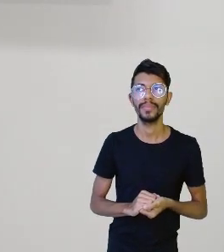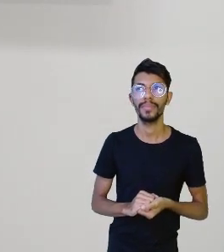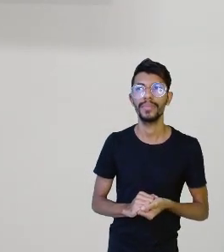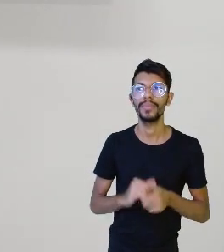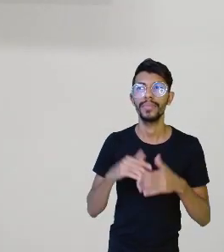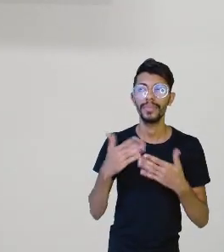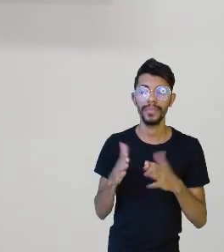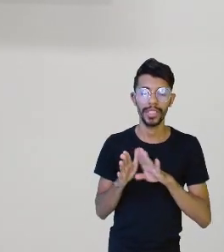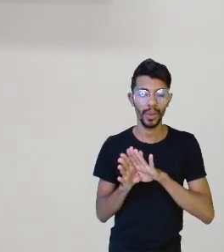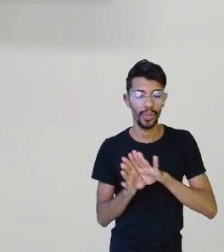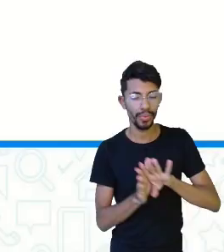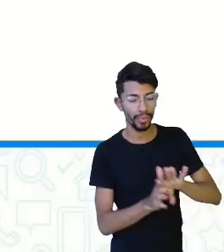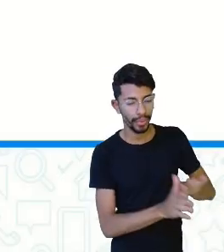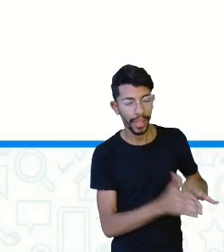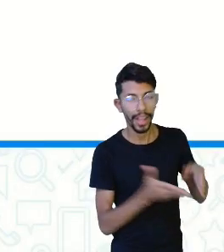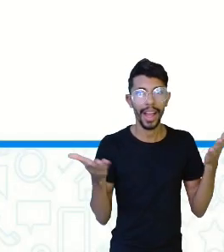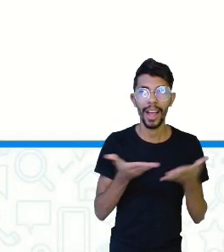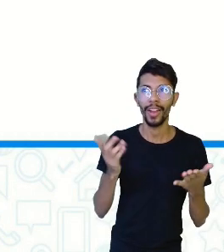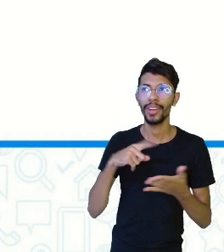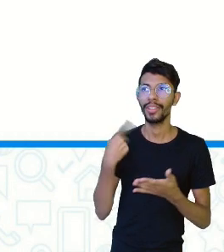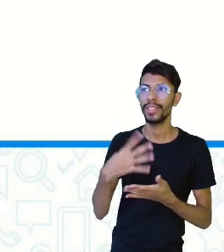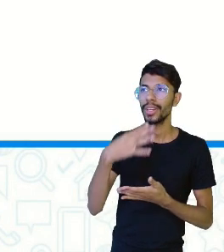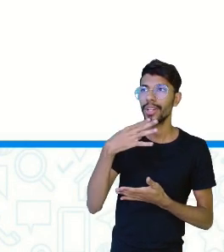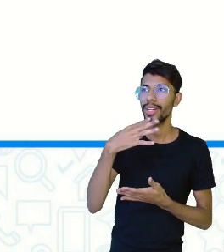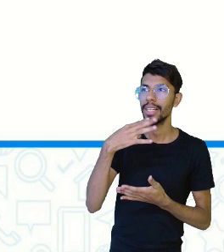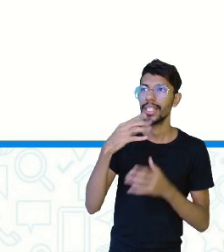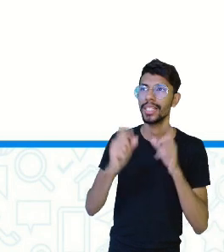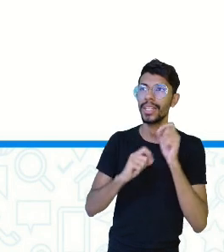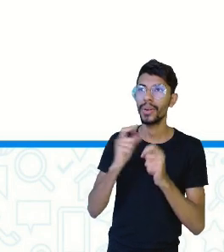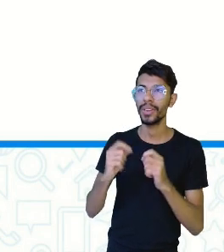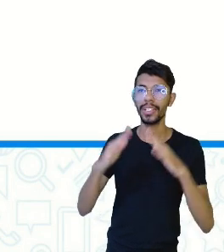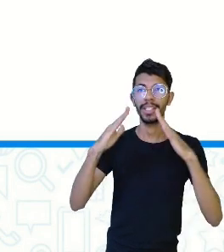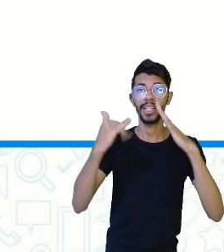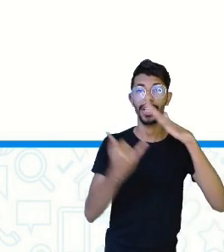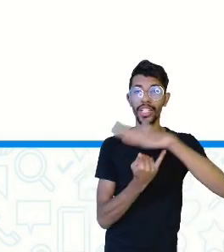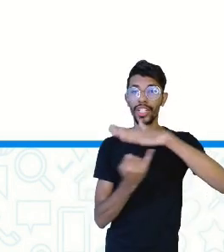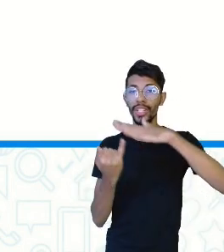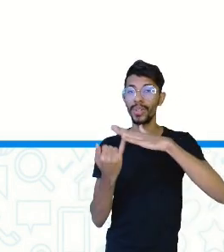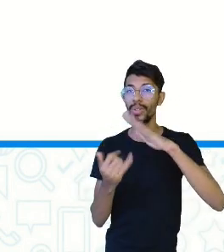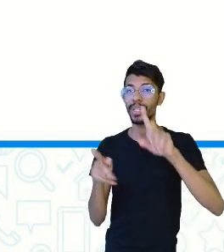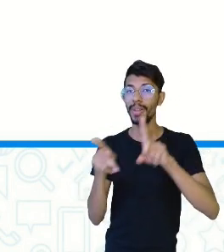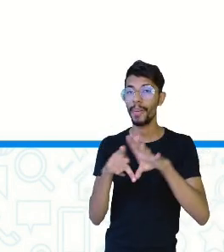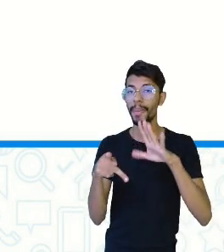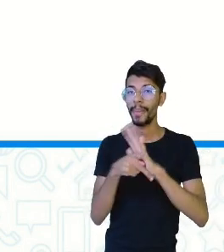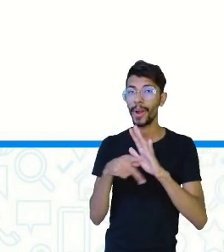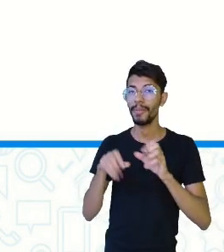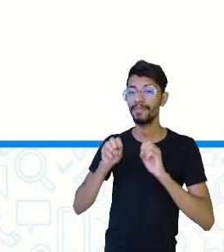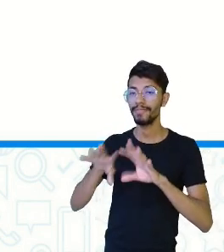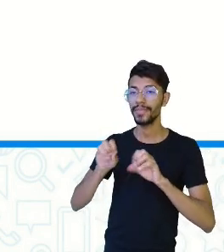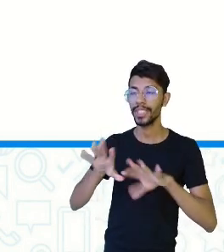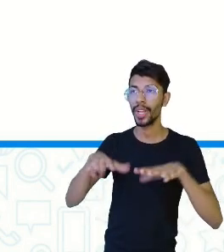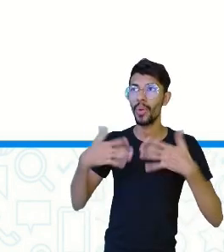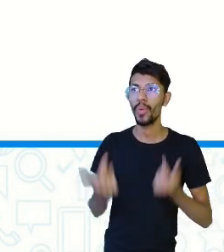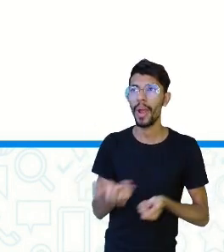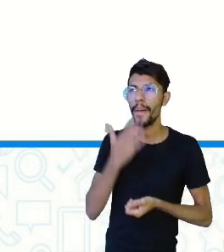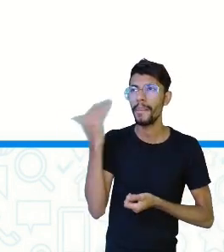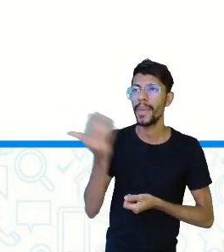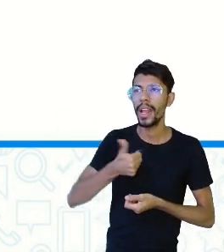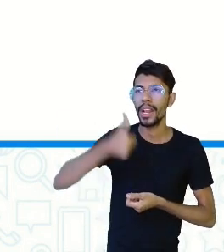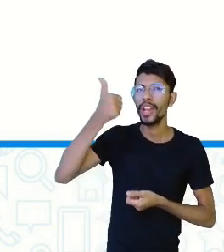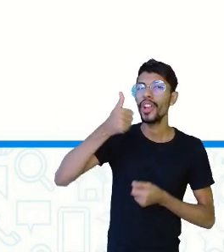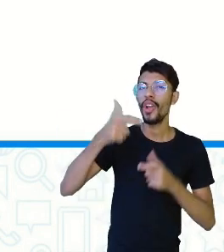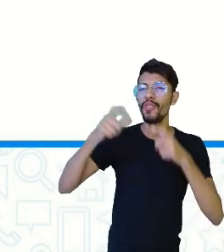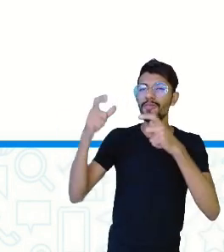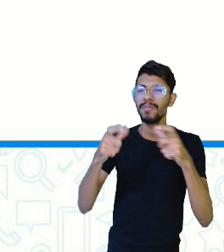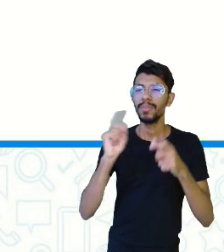saiu um pouquinho das igrejas, vamos conhecer instituições de ensino, que são os melhores lugares para